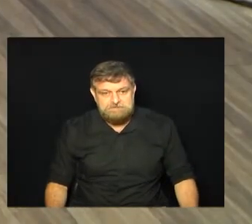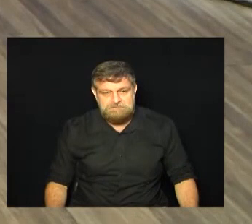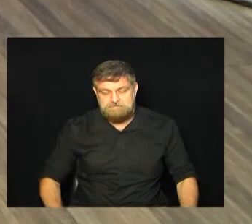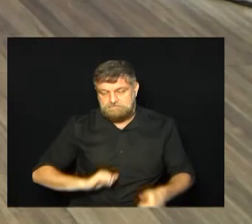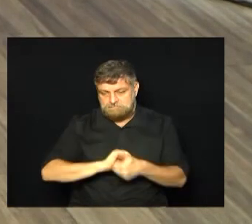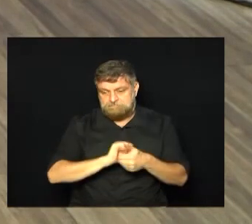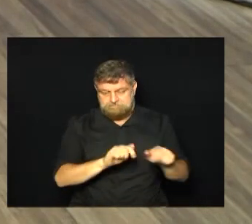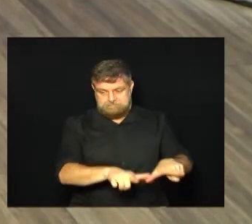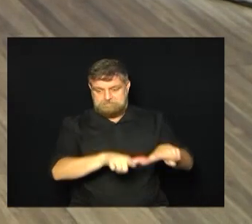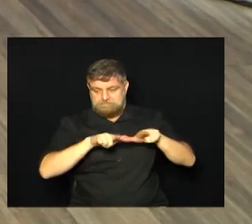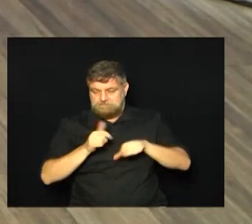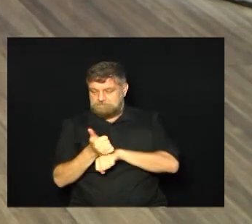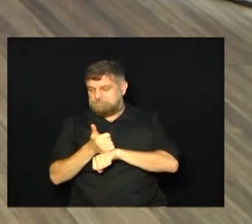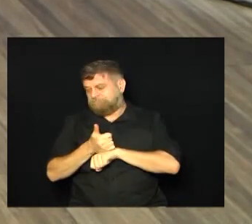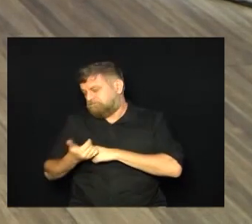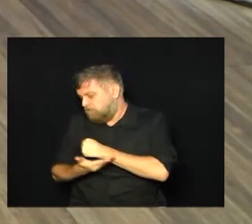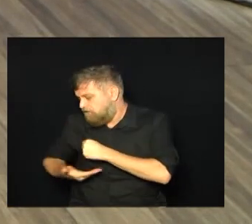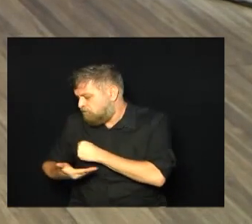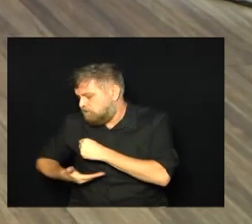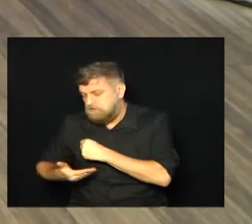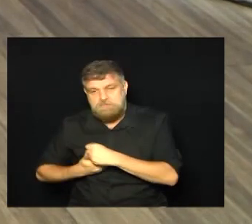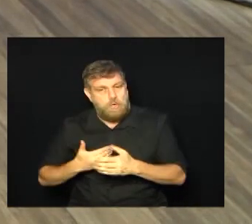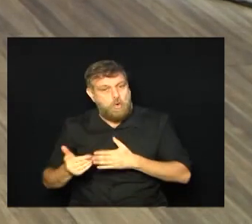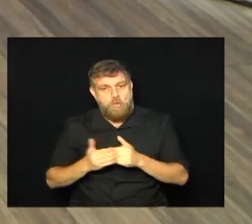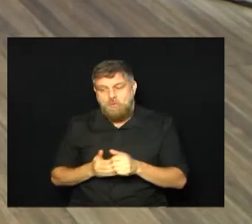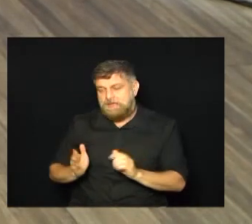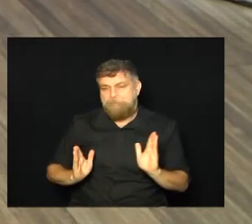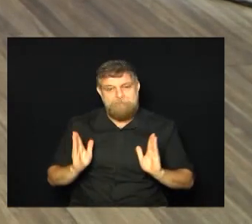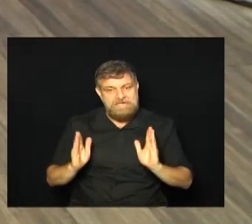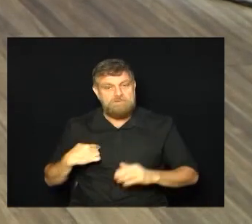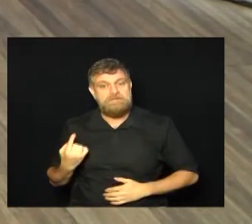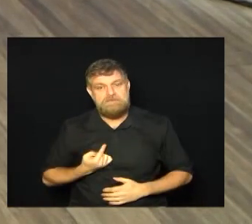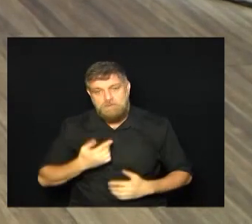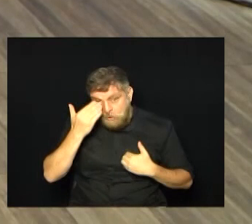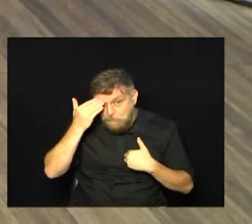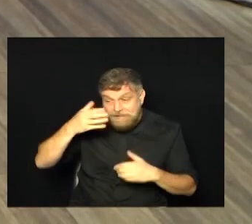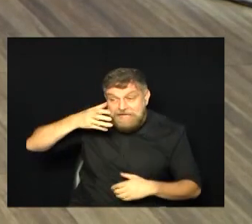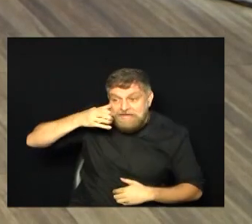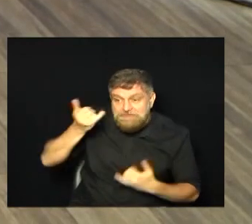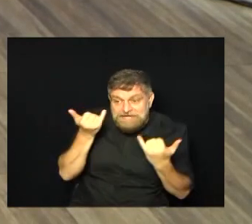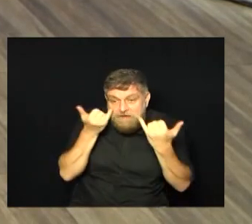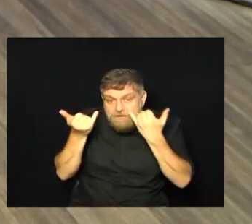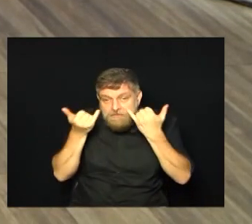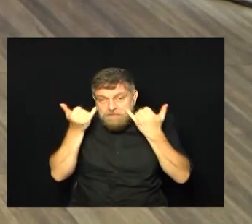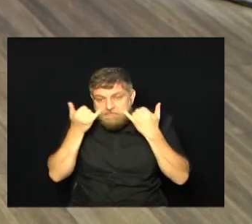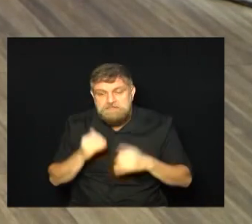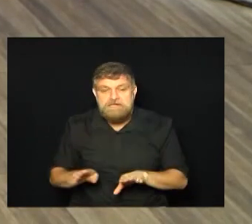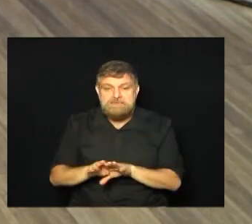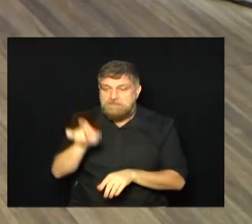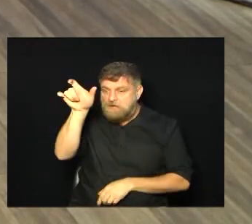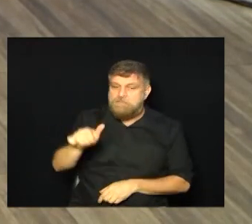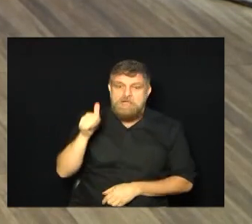Qualificação profissional, né? Fundamental em qualquer época. Então, muito obrigado, André Aranha, por todas as informações. E a Tainá